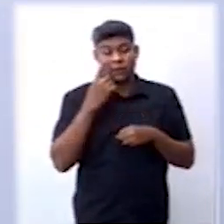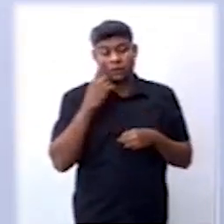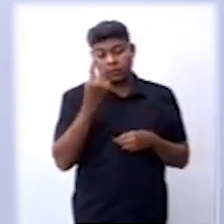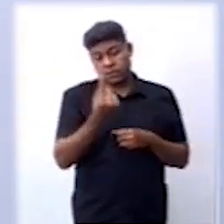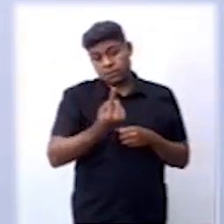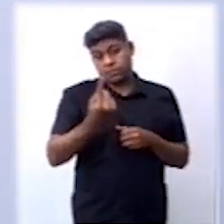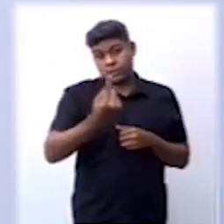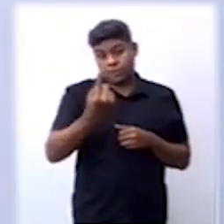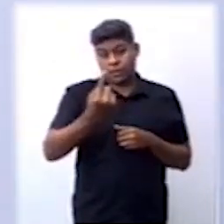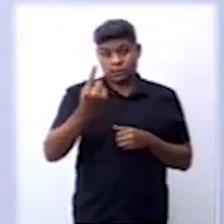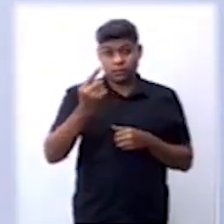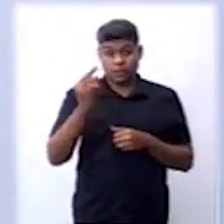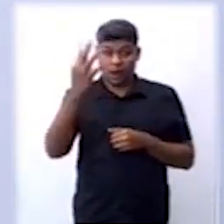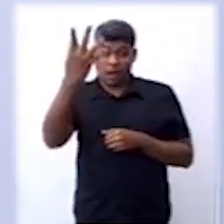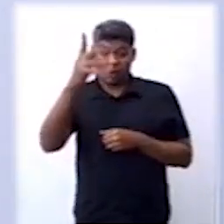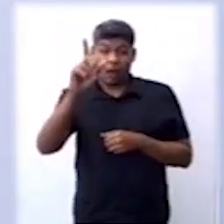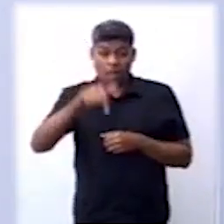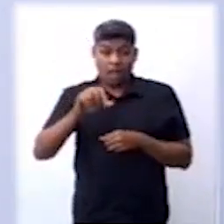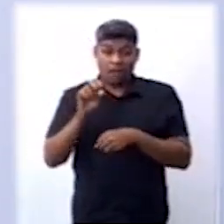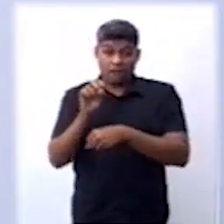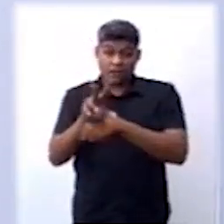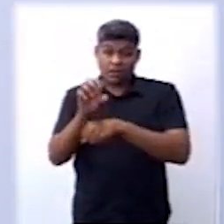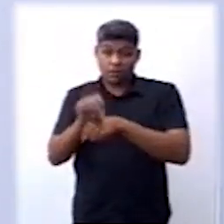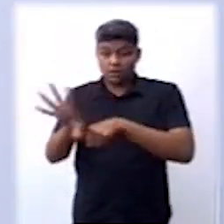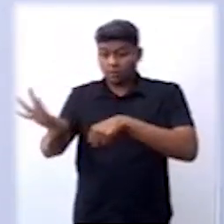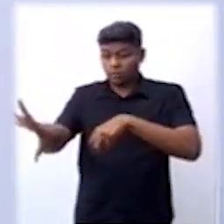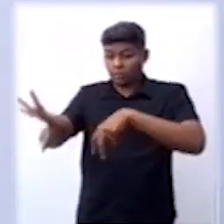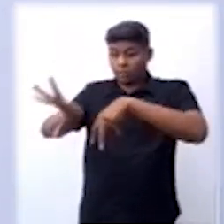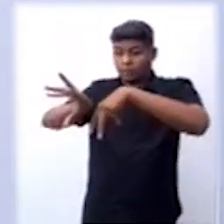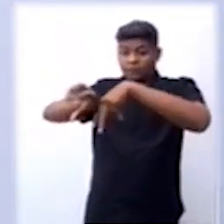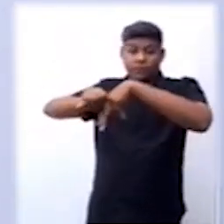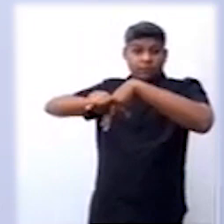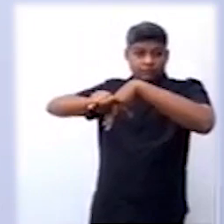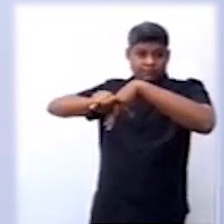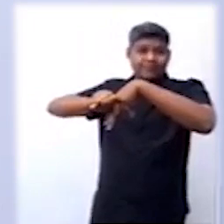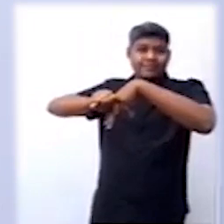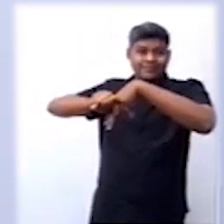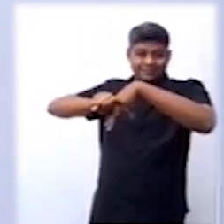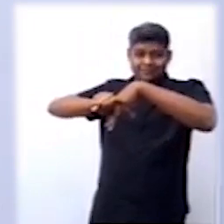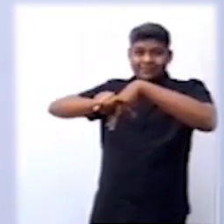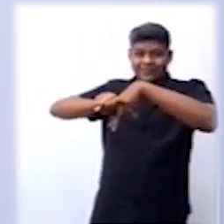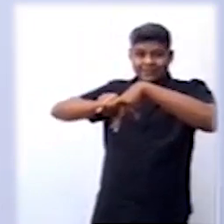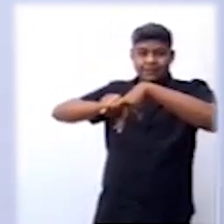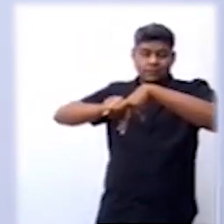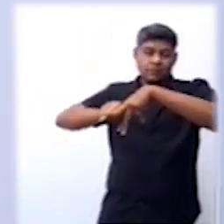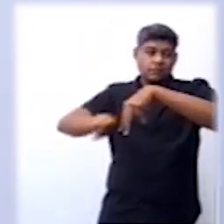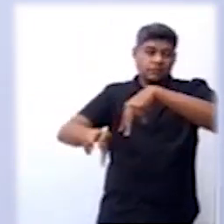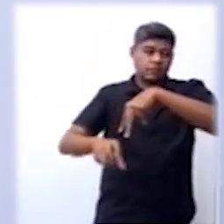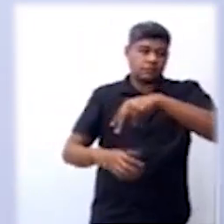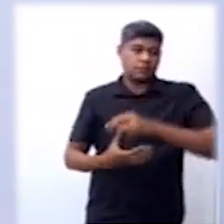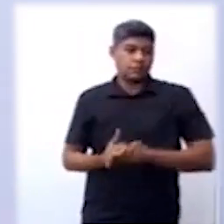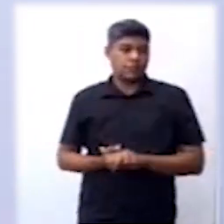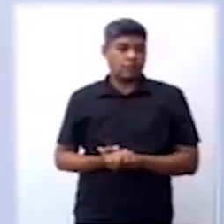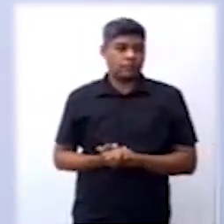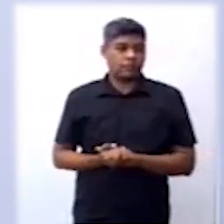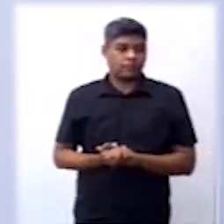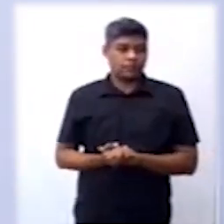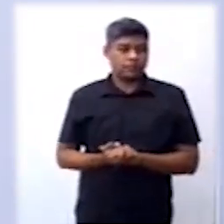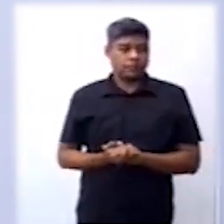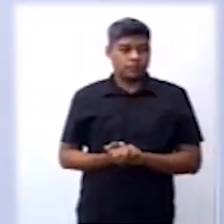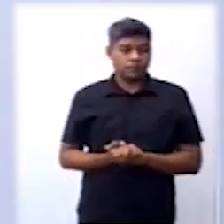Primeiro, claro, se ele é um vírus, ele vai infectar uma célula. Então, bora fazer uma célula gigante aqui para vocês,